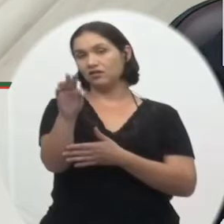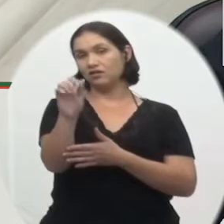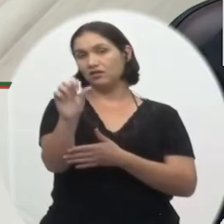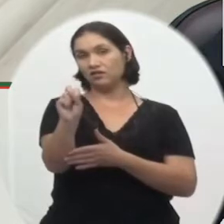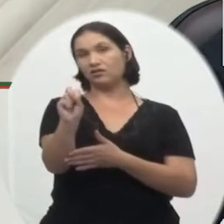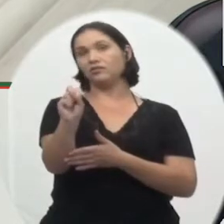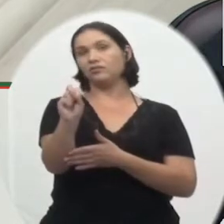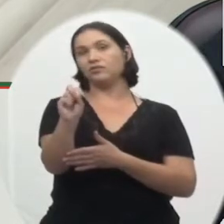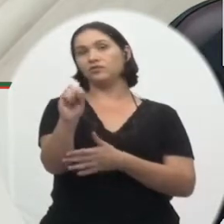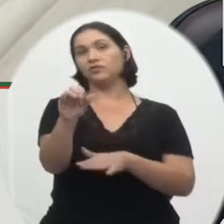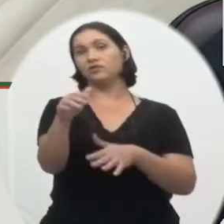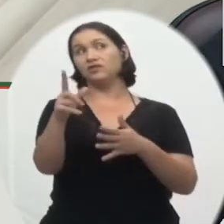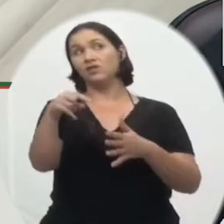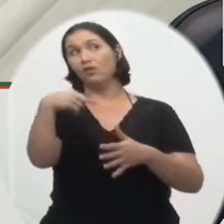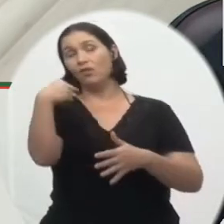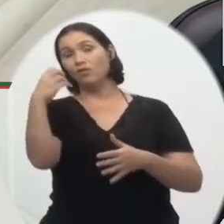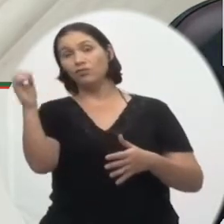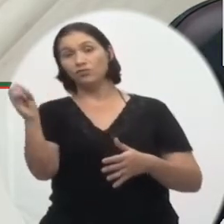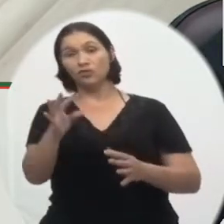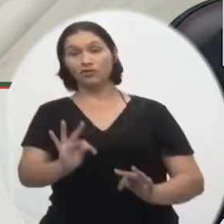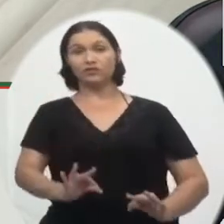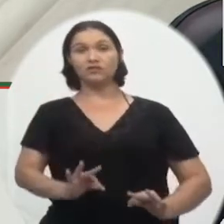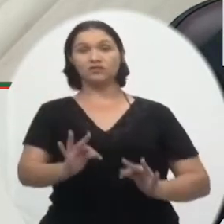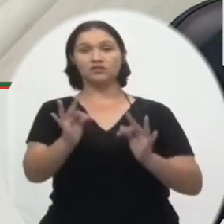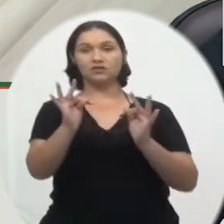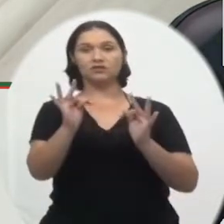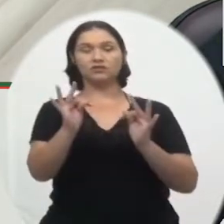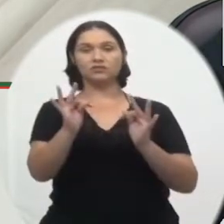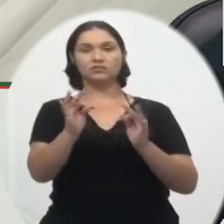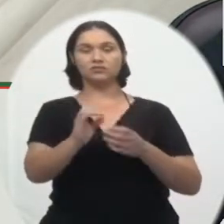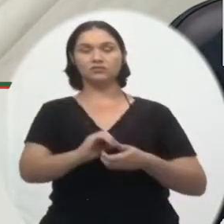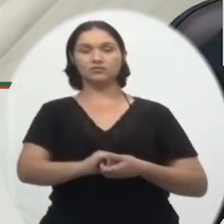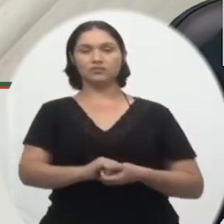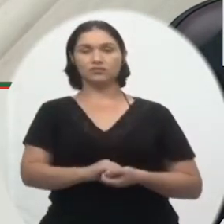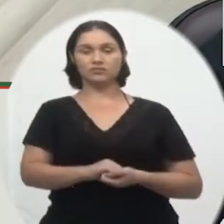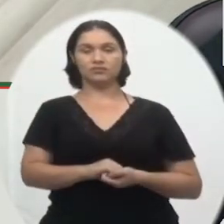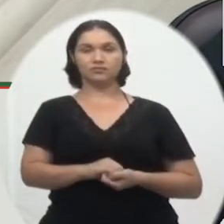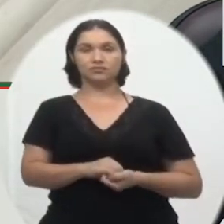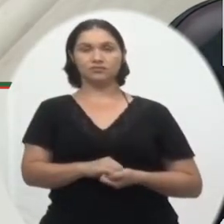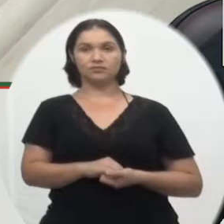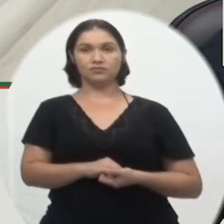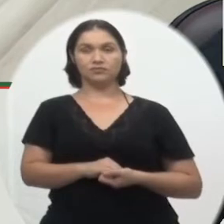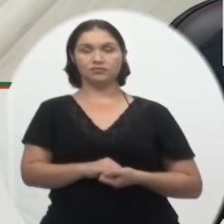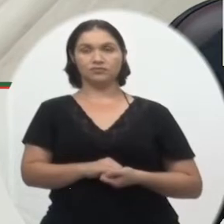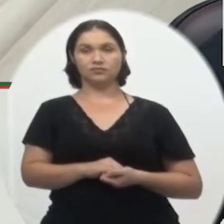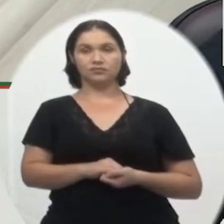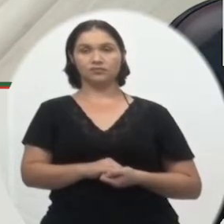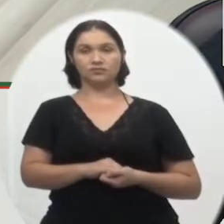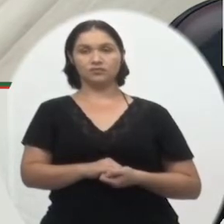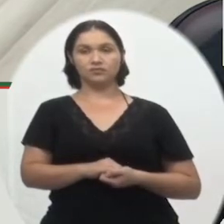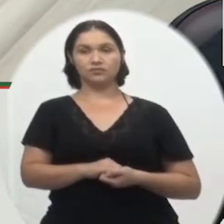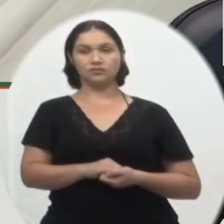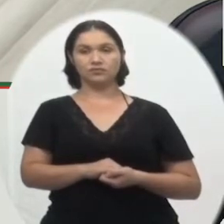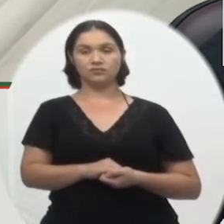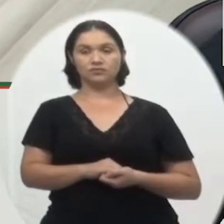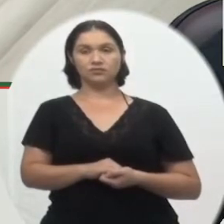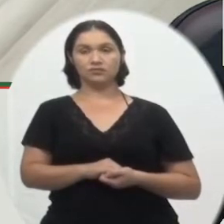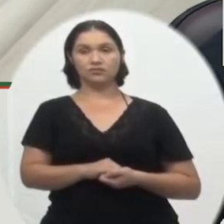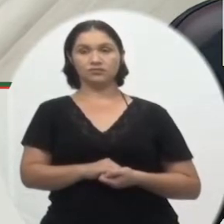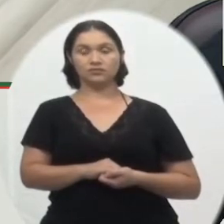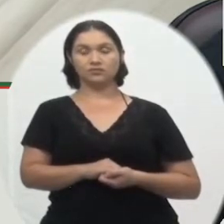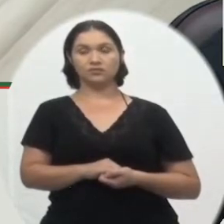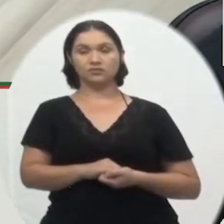tenham percebido isso na maneira como recebem lá suas faturas nos serviços contratados, a tendência de mudar tudo